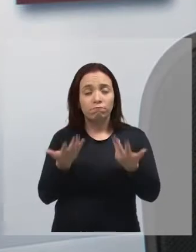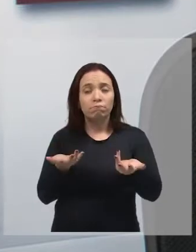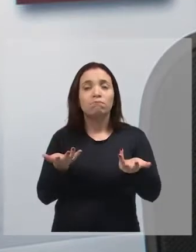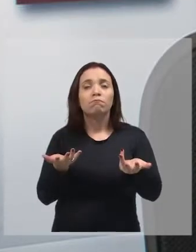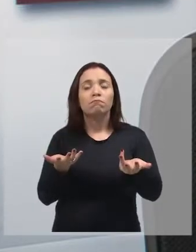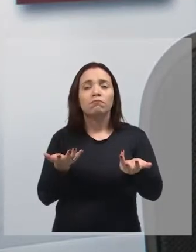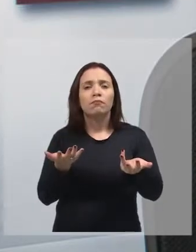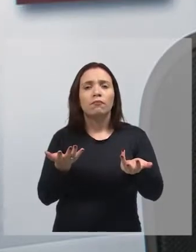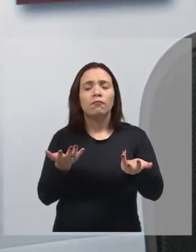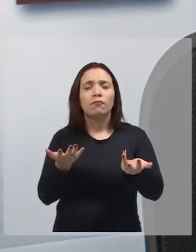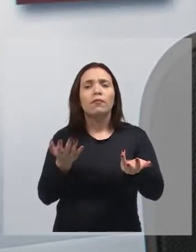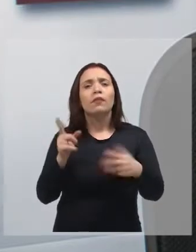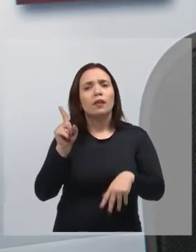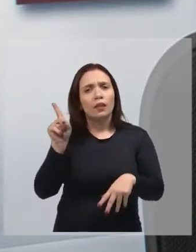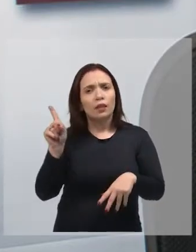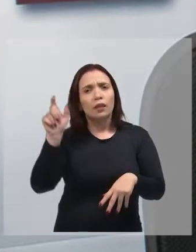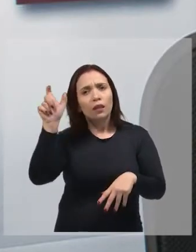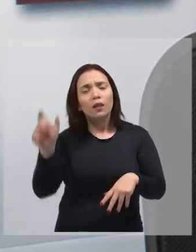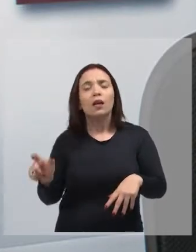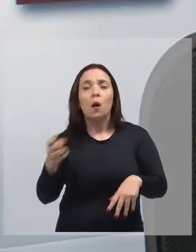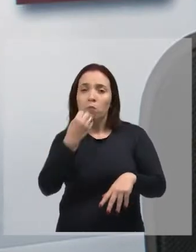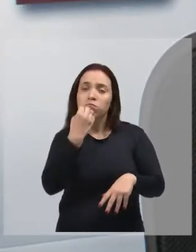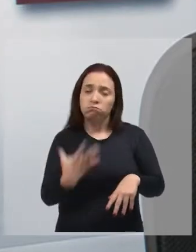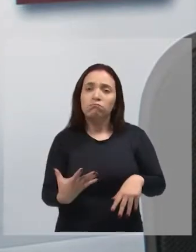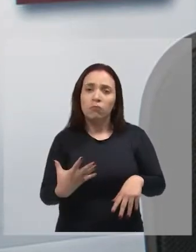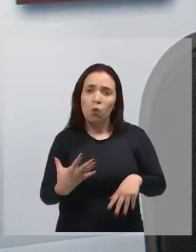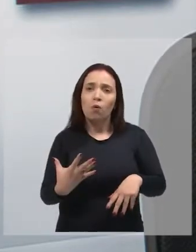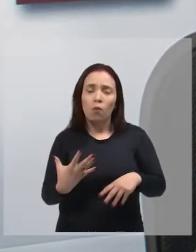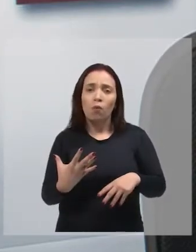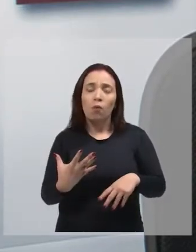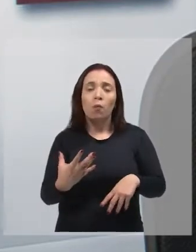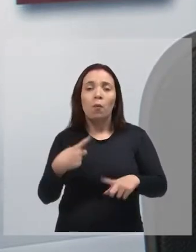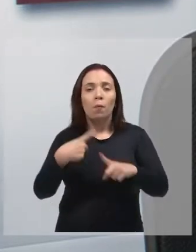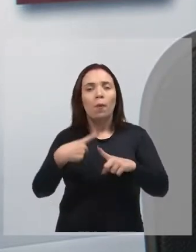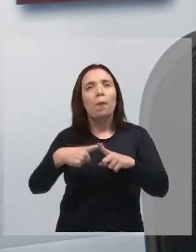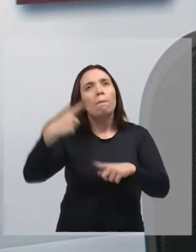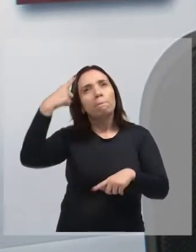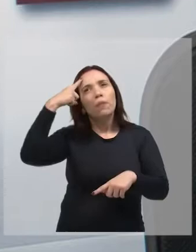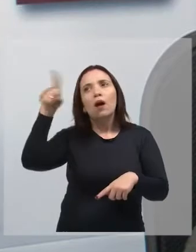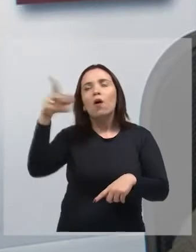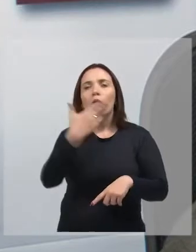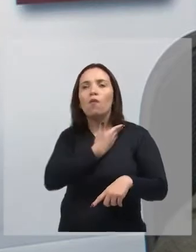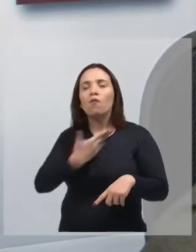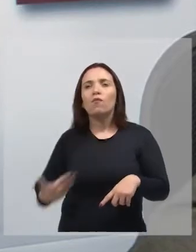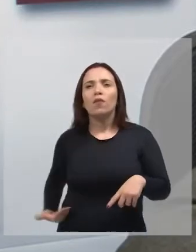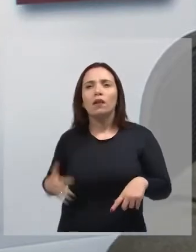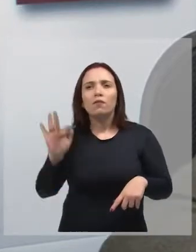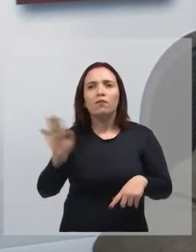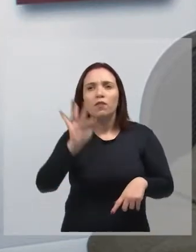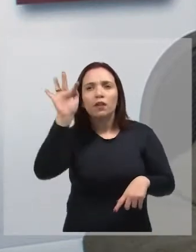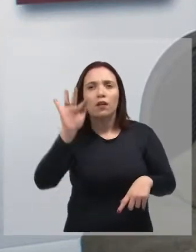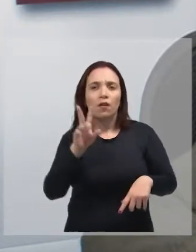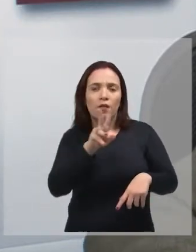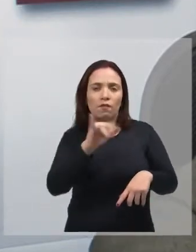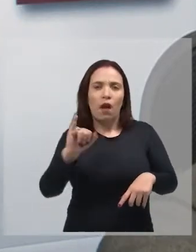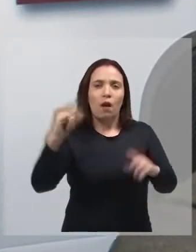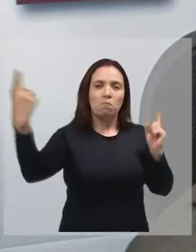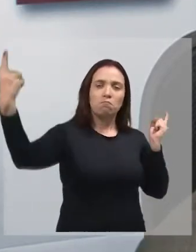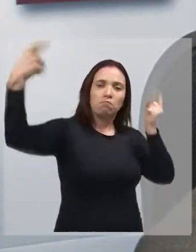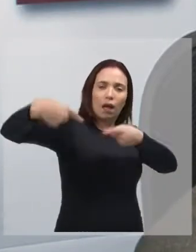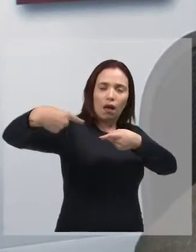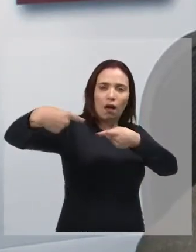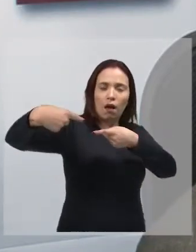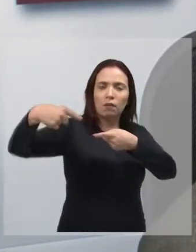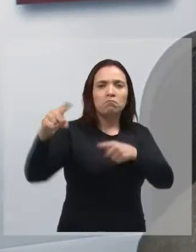realidade, até nesse aspecto, ele está sendo beneficiado. Porque a gente achava que o governo federal iria construir uma frente